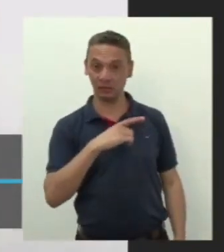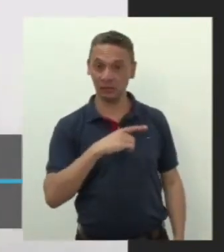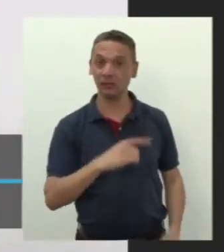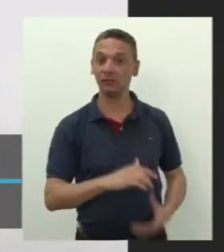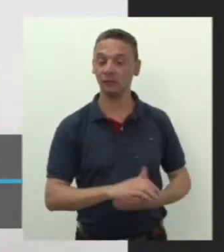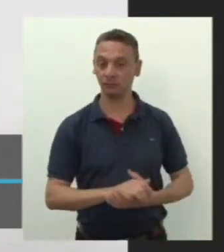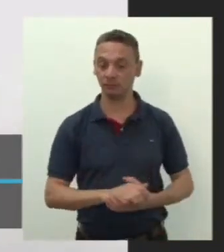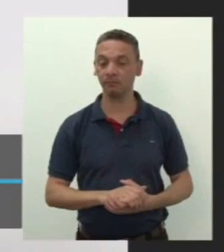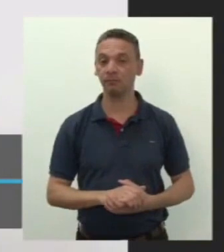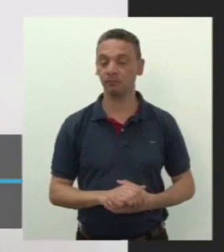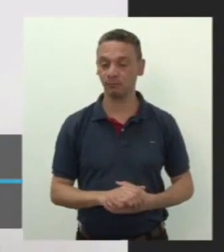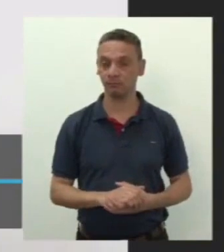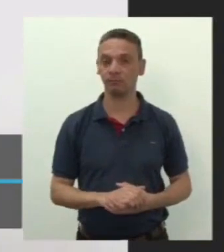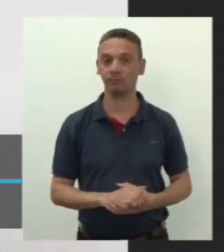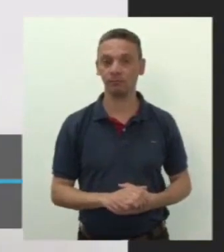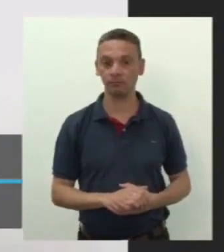aqui.